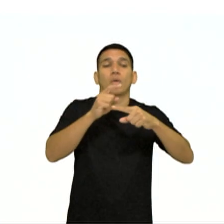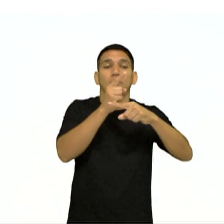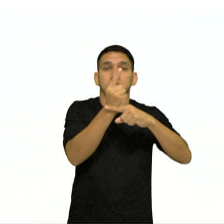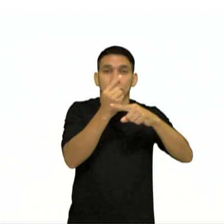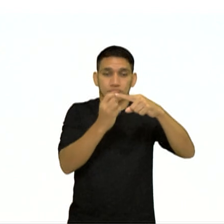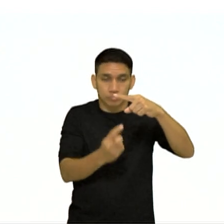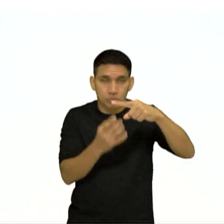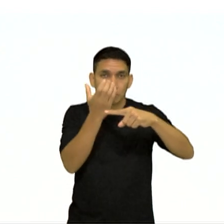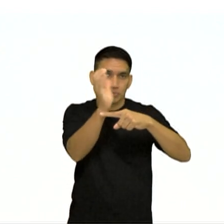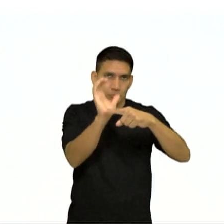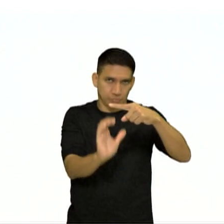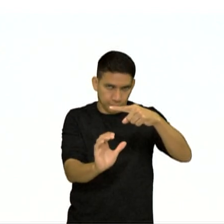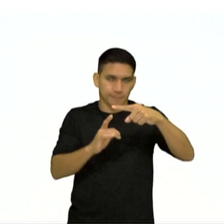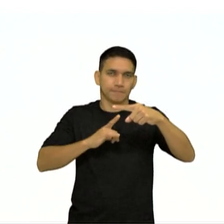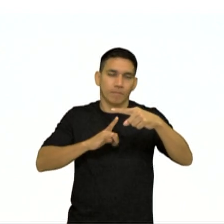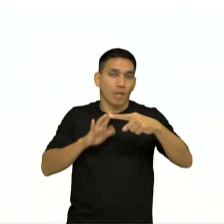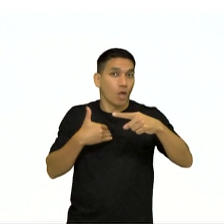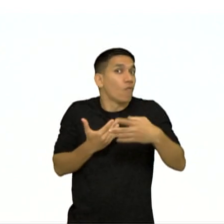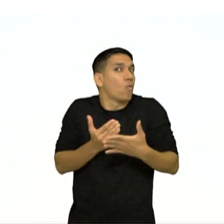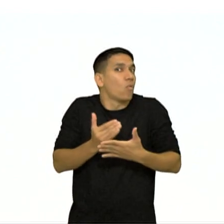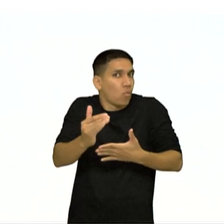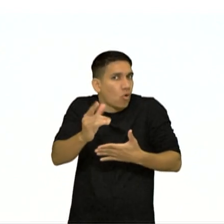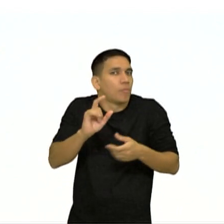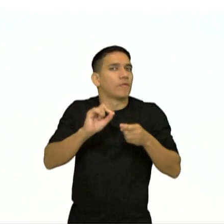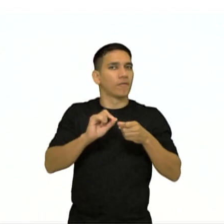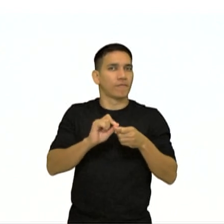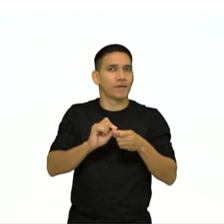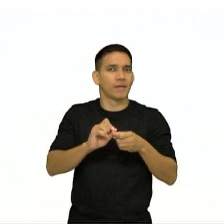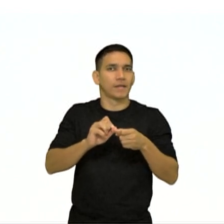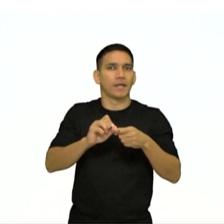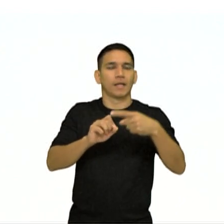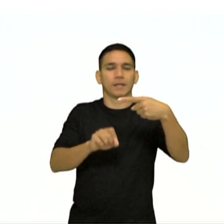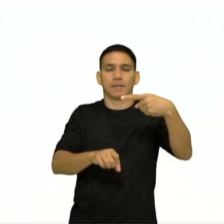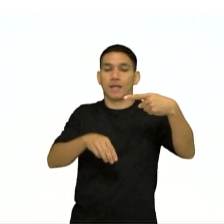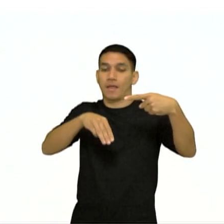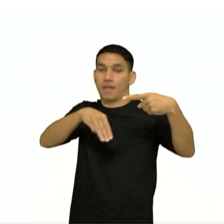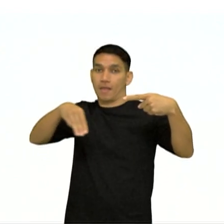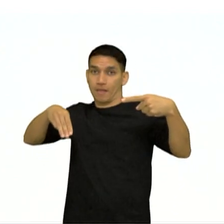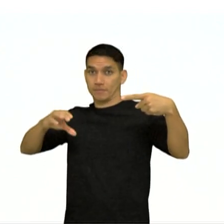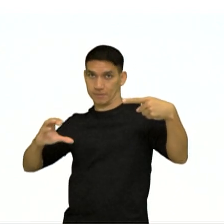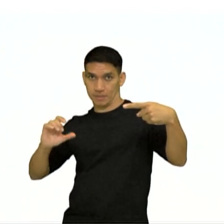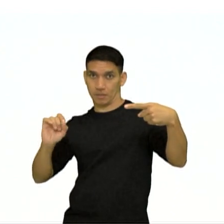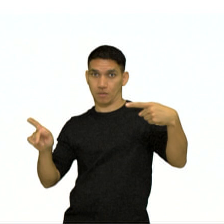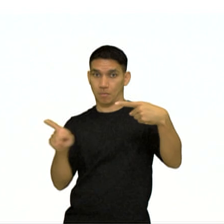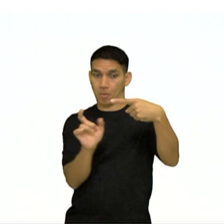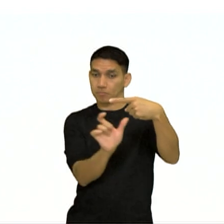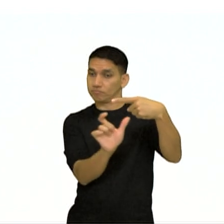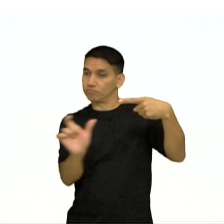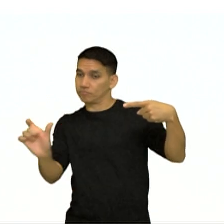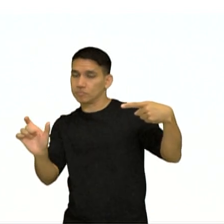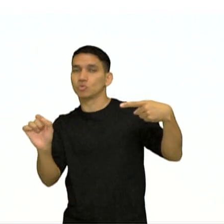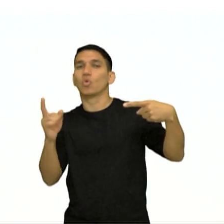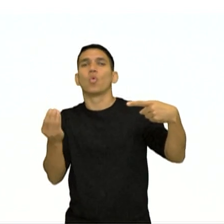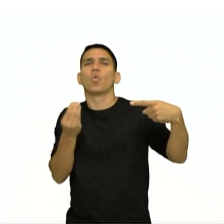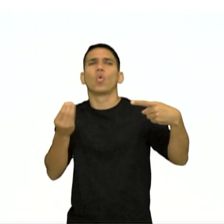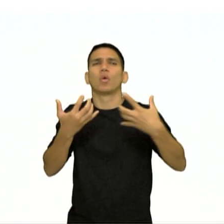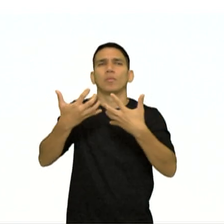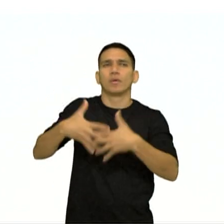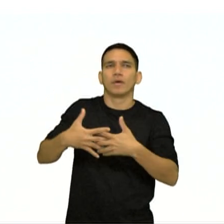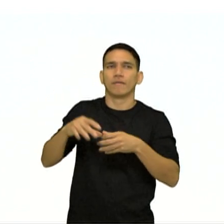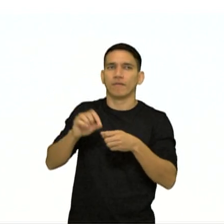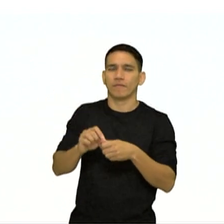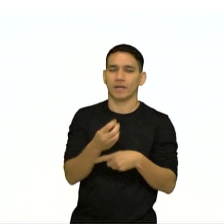fracionário eu vou começar fazendo o MMC dos denominadores Então como ele vai ficar o